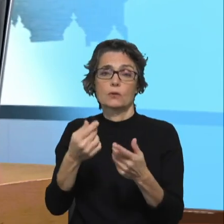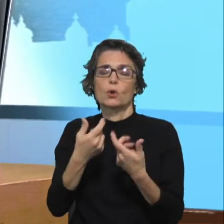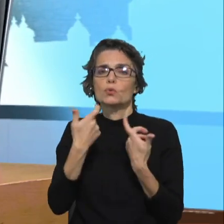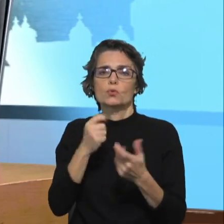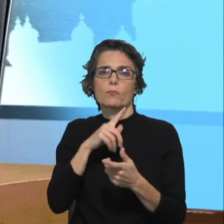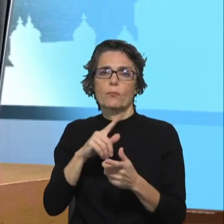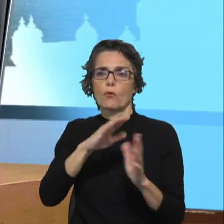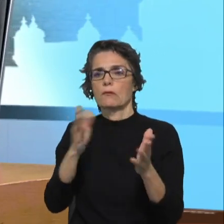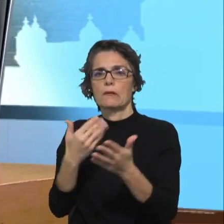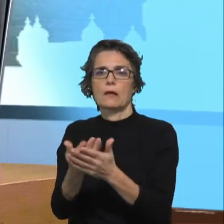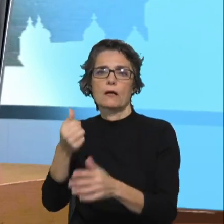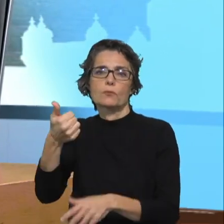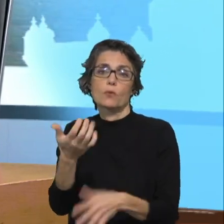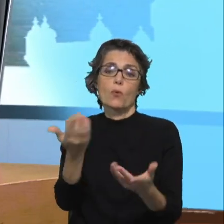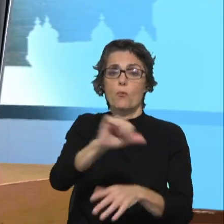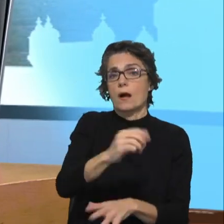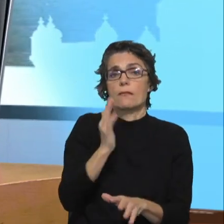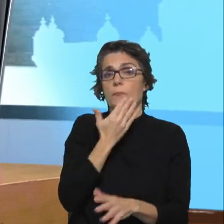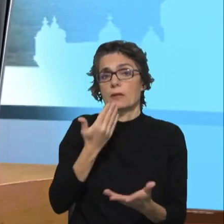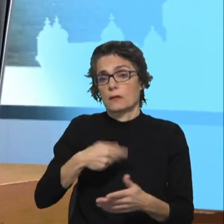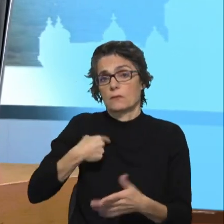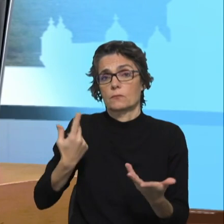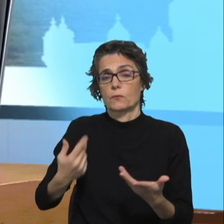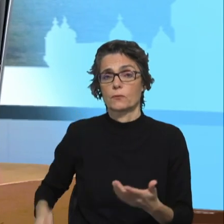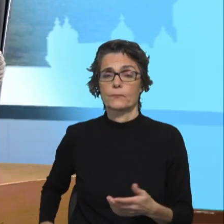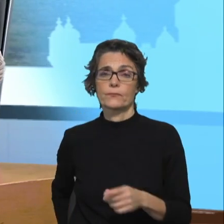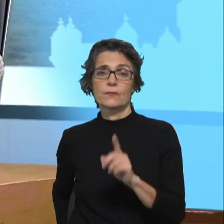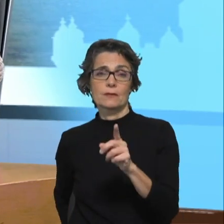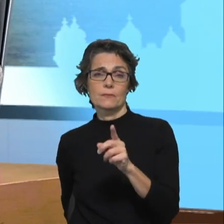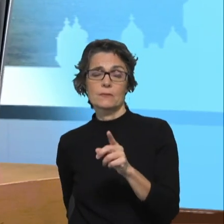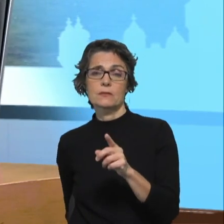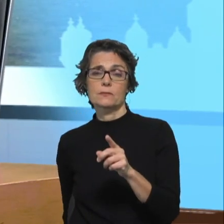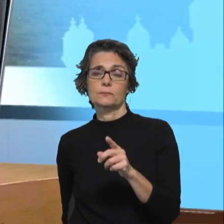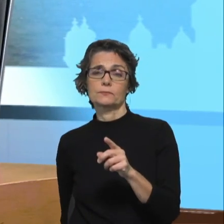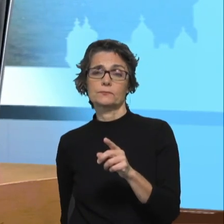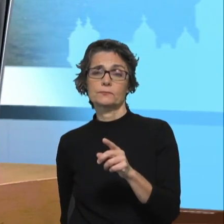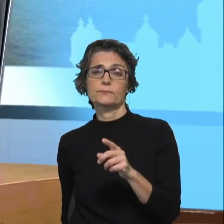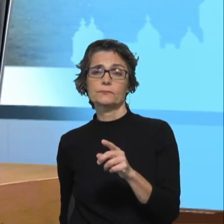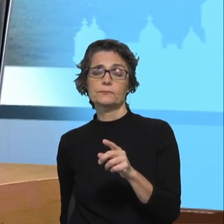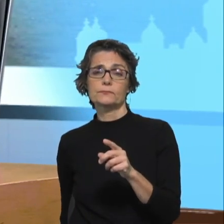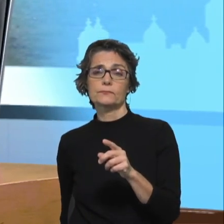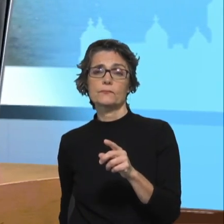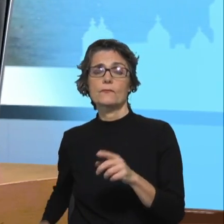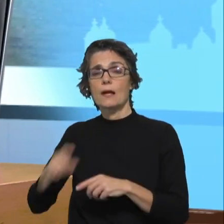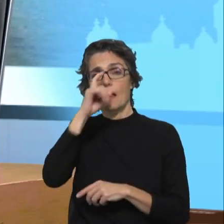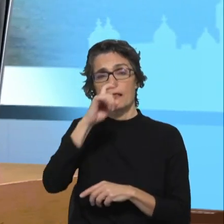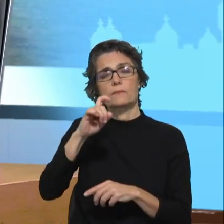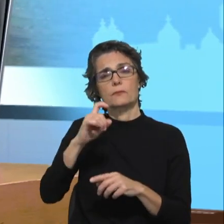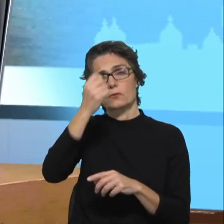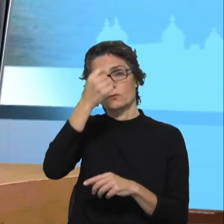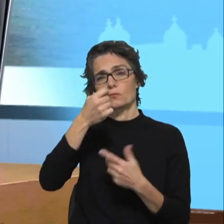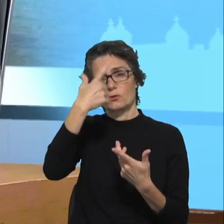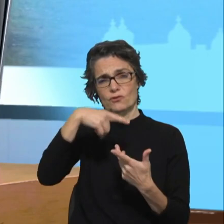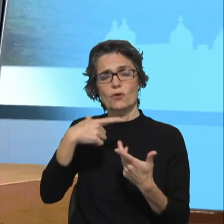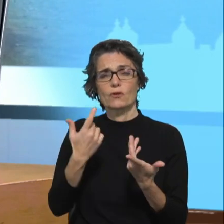Mas isso faz-me lembrar uma história, Paulo, muito interessante, que conheci de um documentário de um oficial russo em